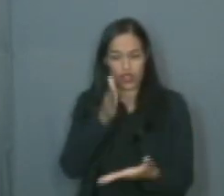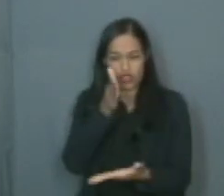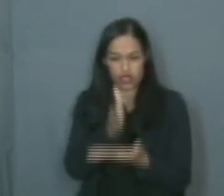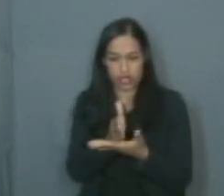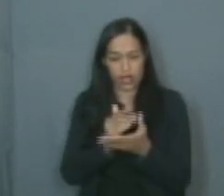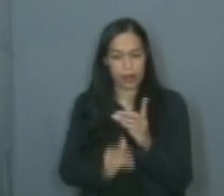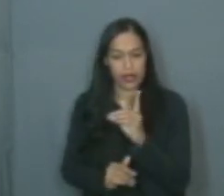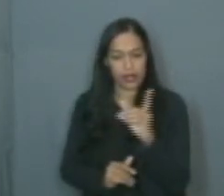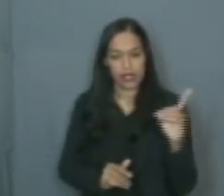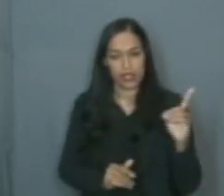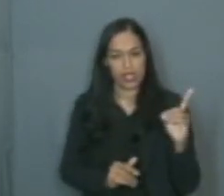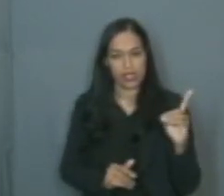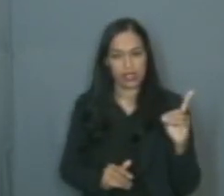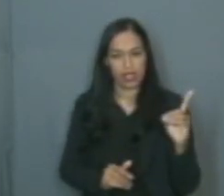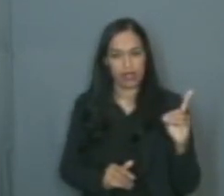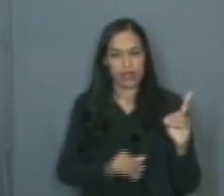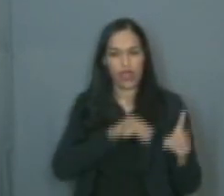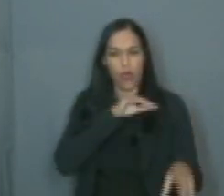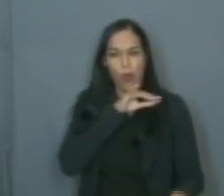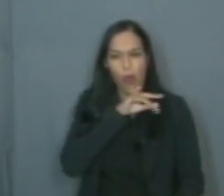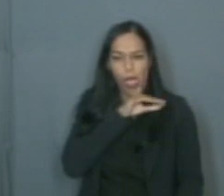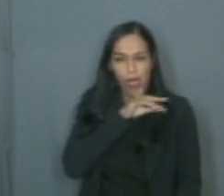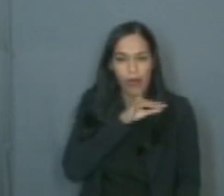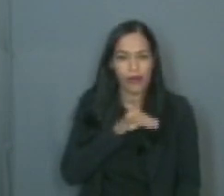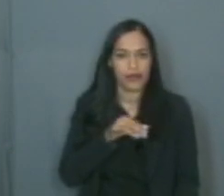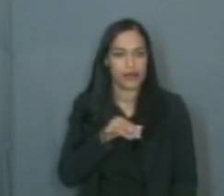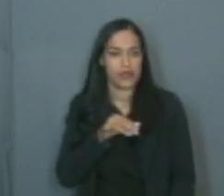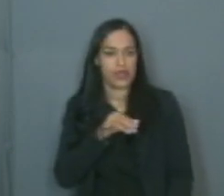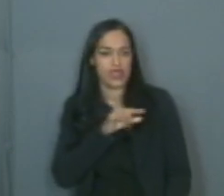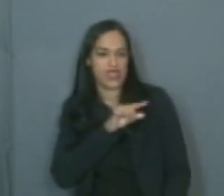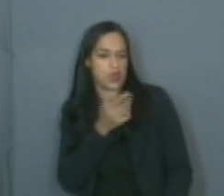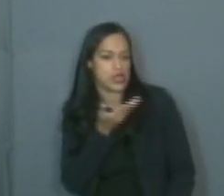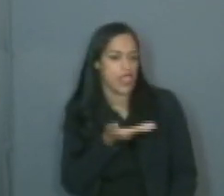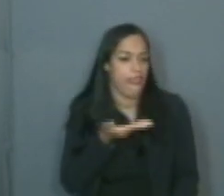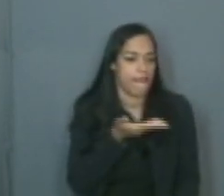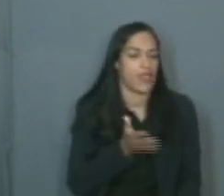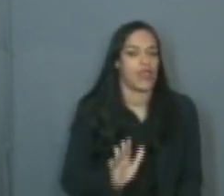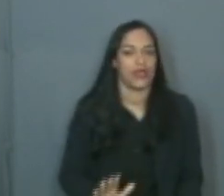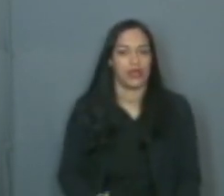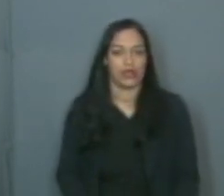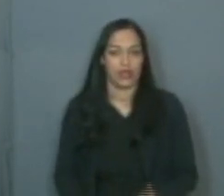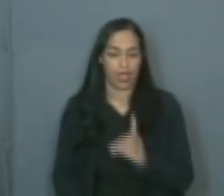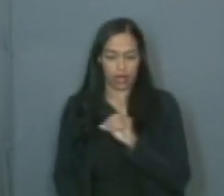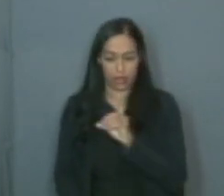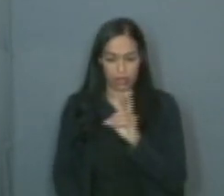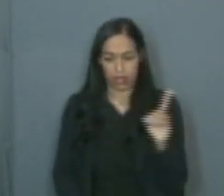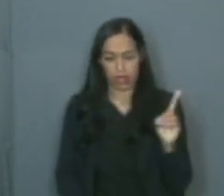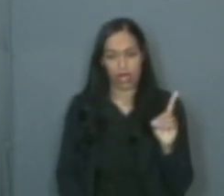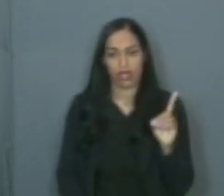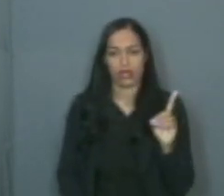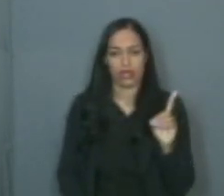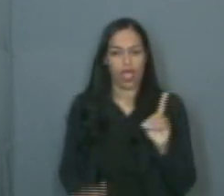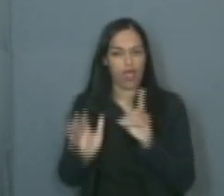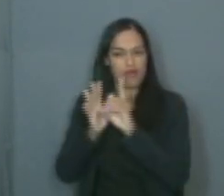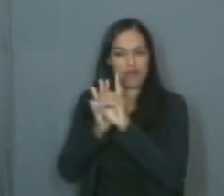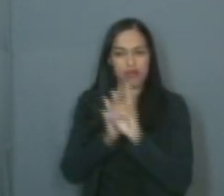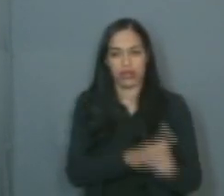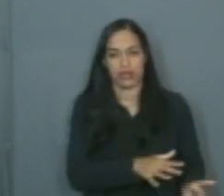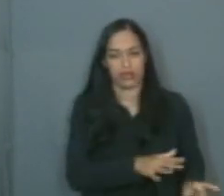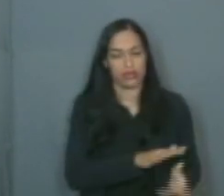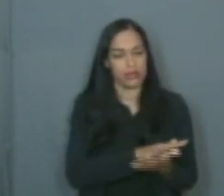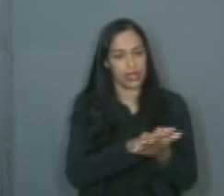direita, não presta, não serve. Direita não serve para